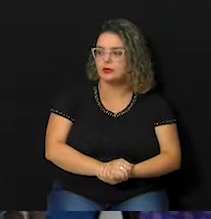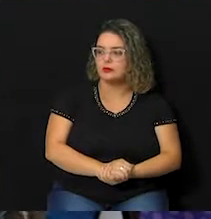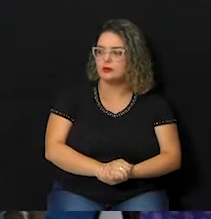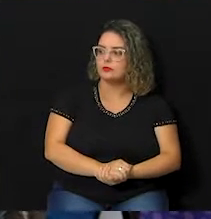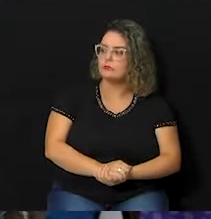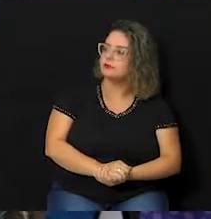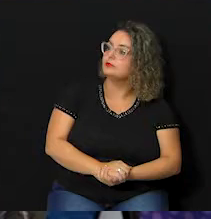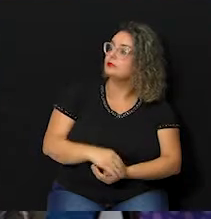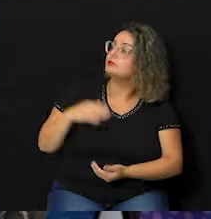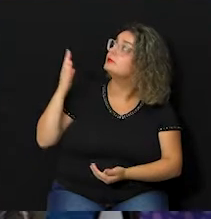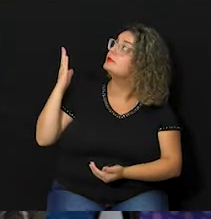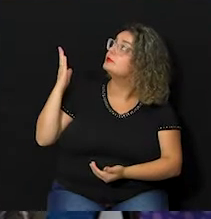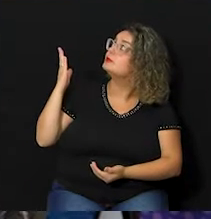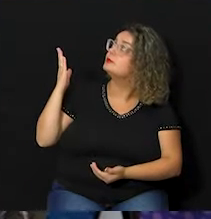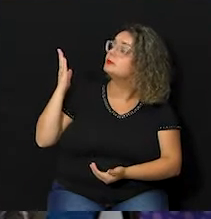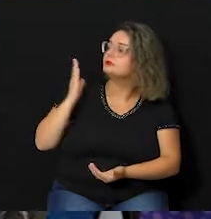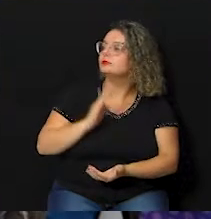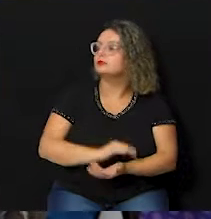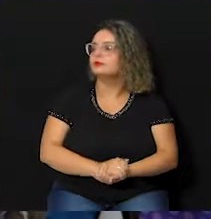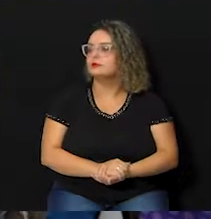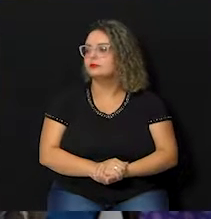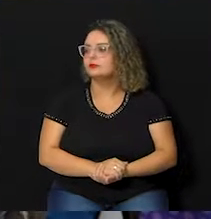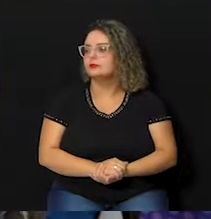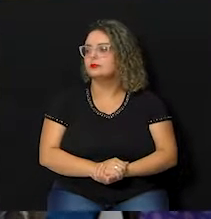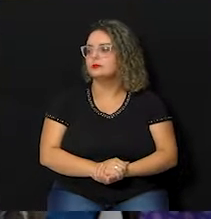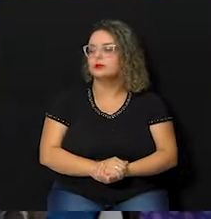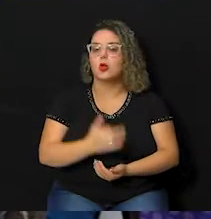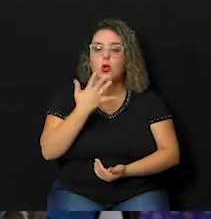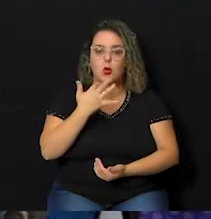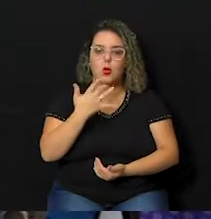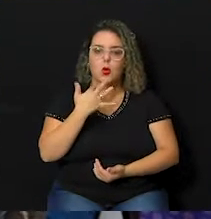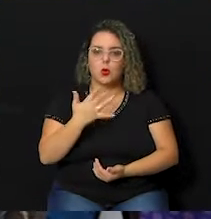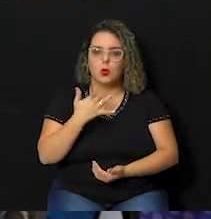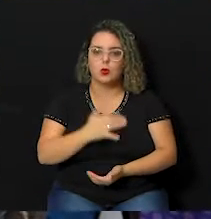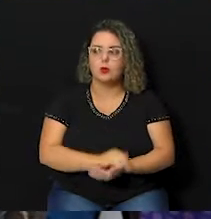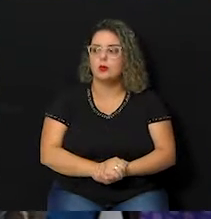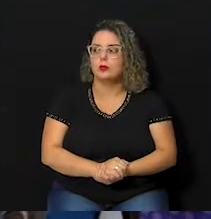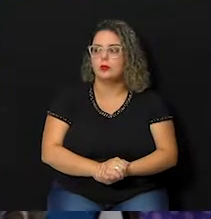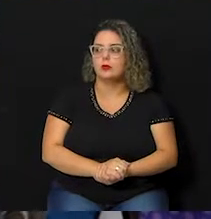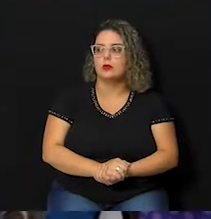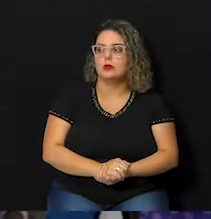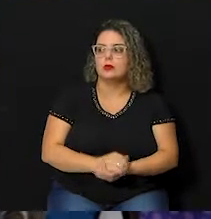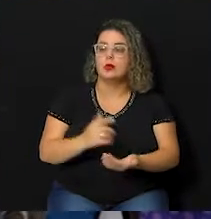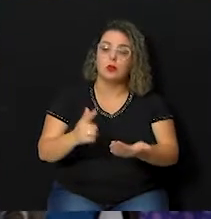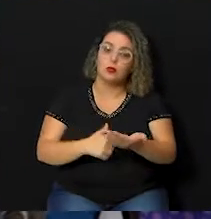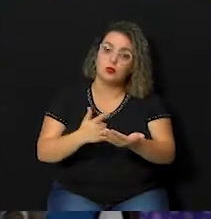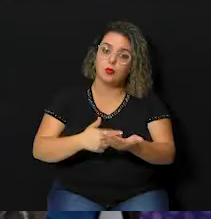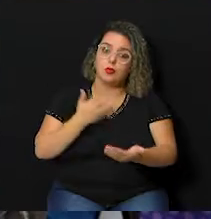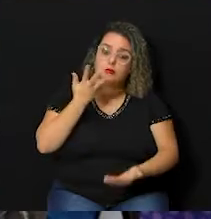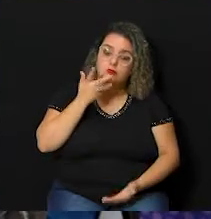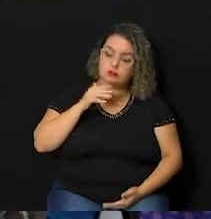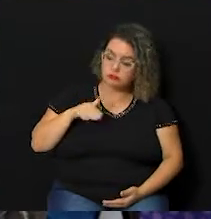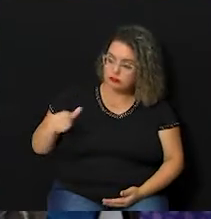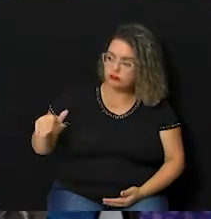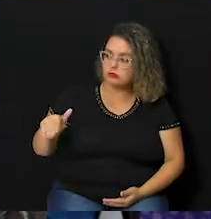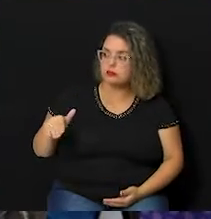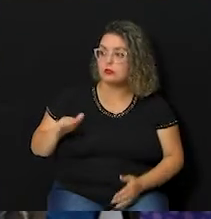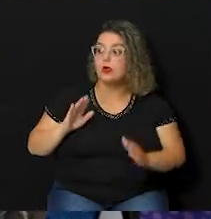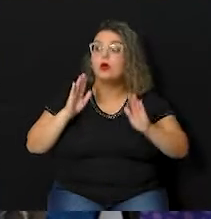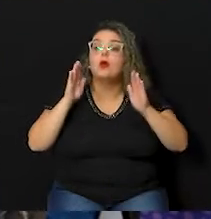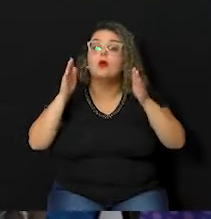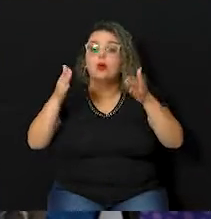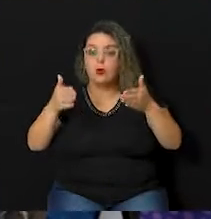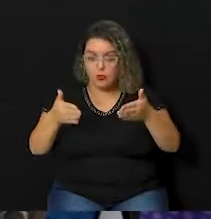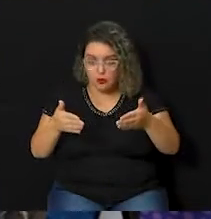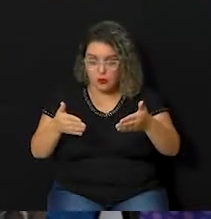São as ilustrações todas coloridinhas, que é um livro infantil, só que é um livro infantil mais voltado para quem gosta